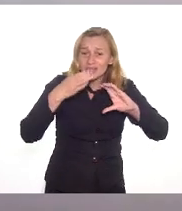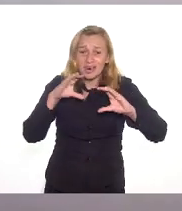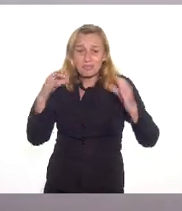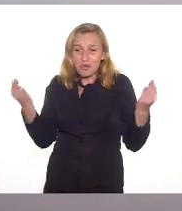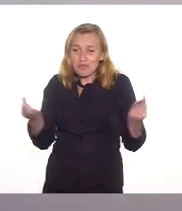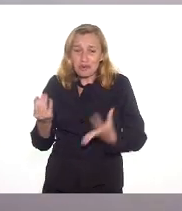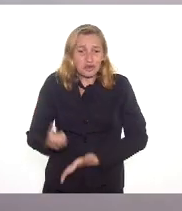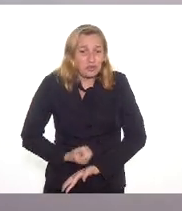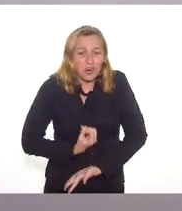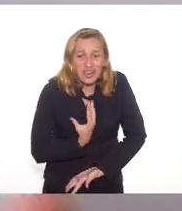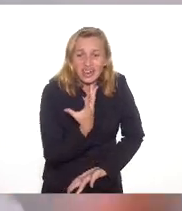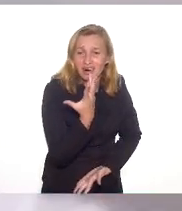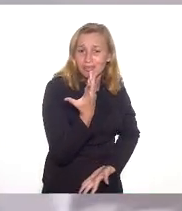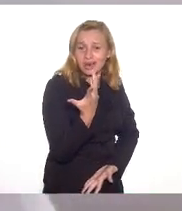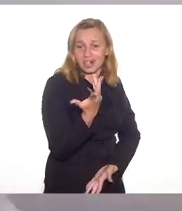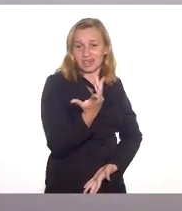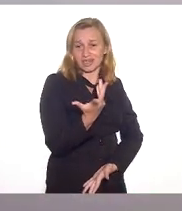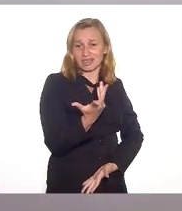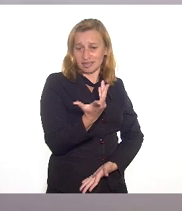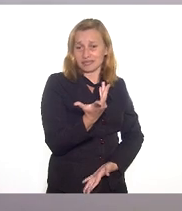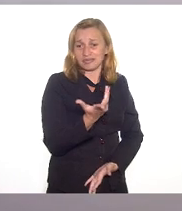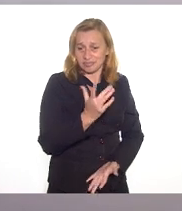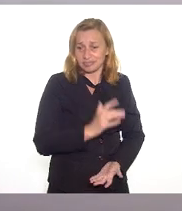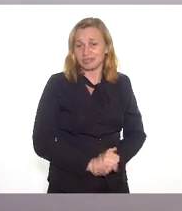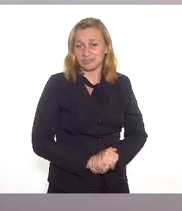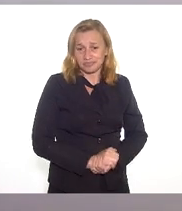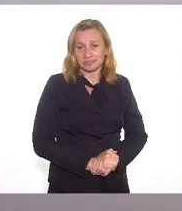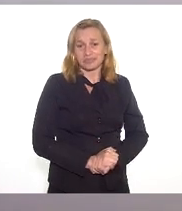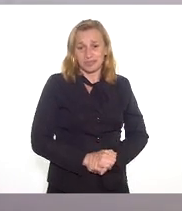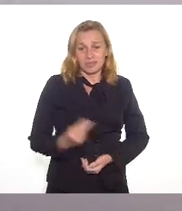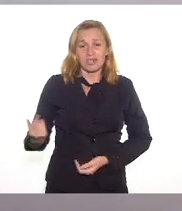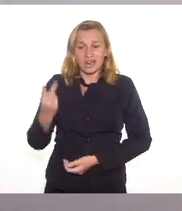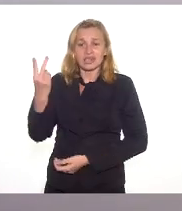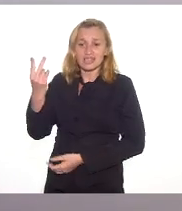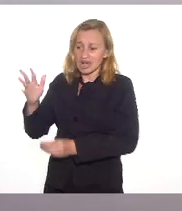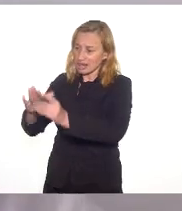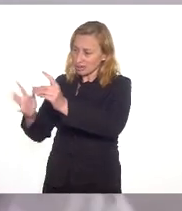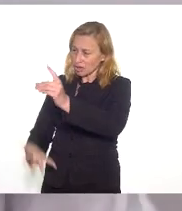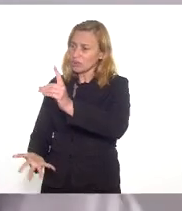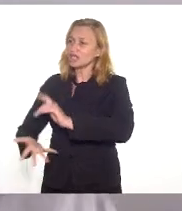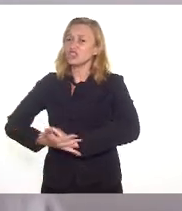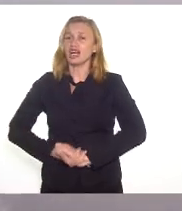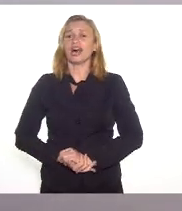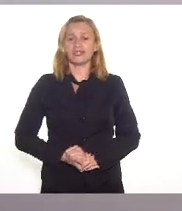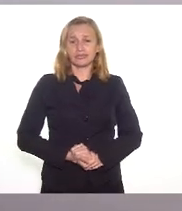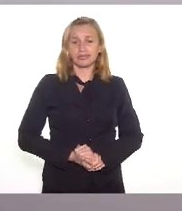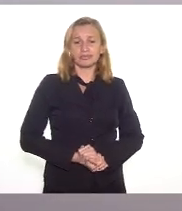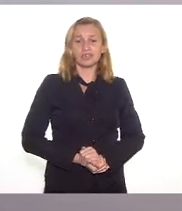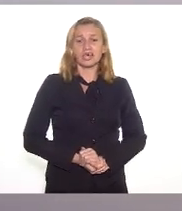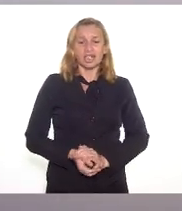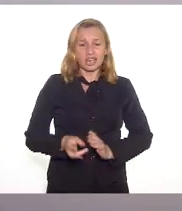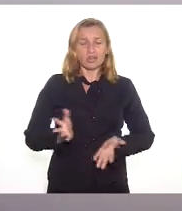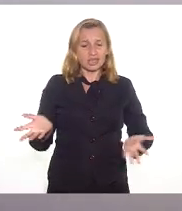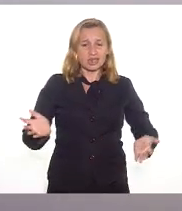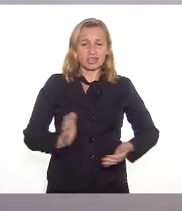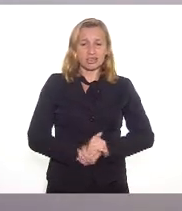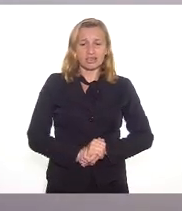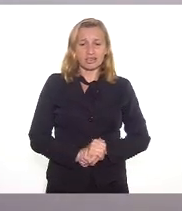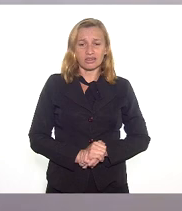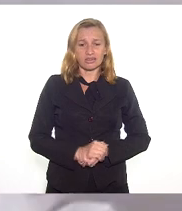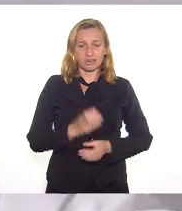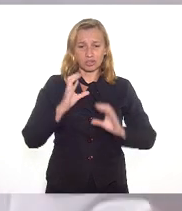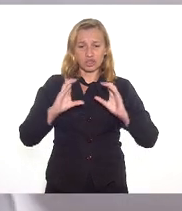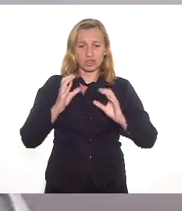poema, para fazer jus o homenageado, que é o seguinte: